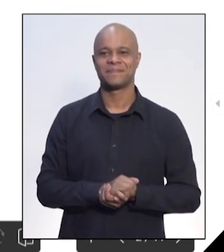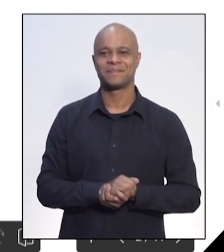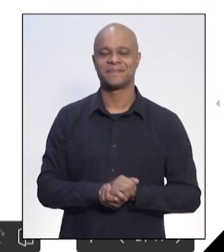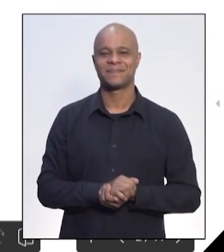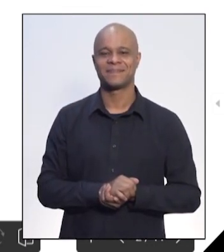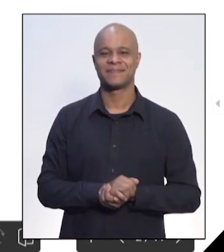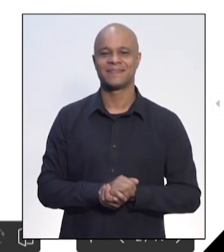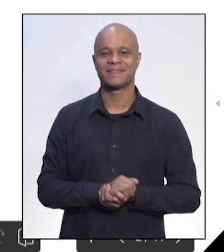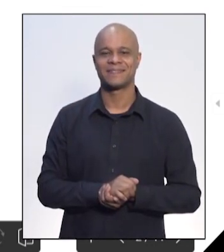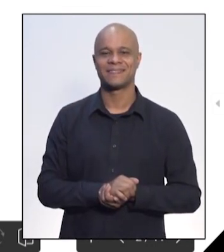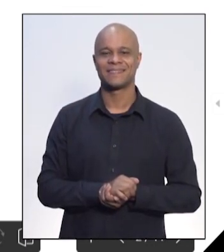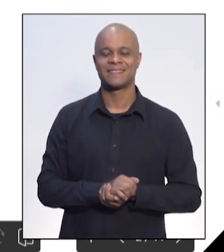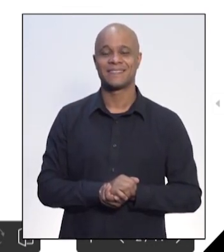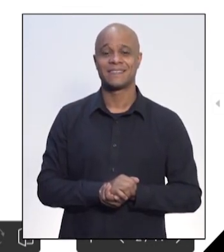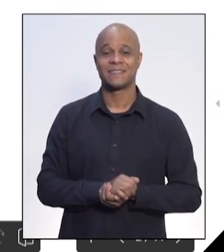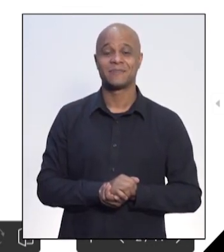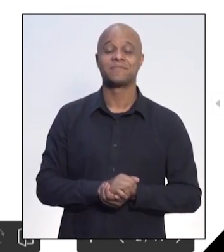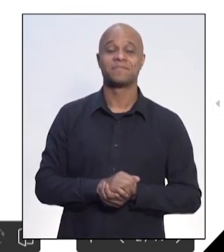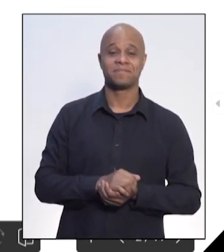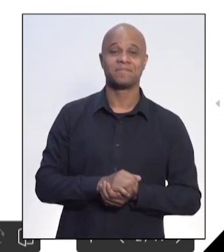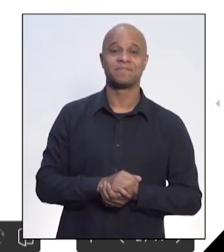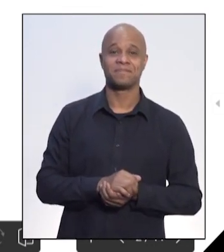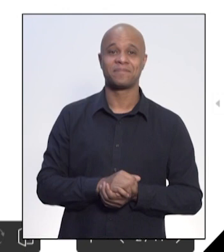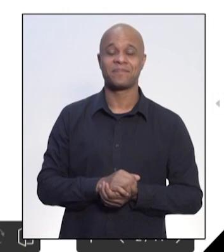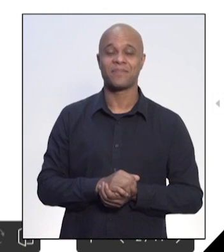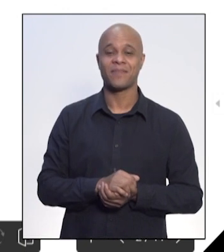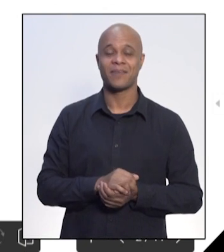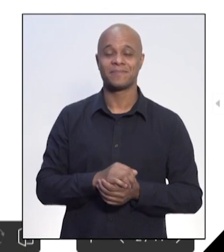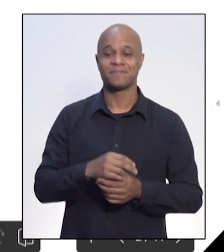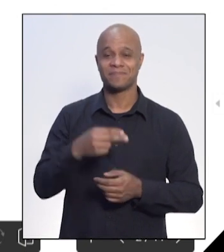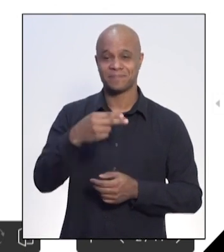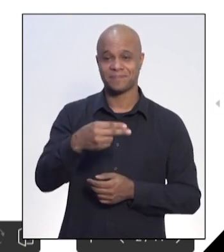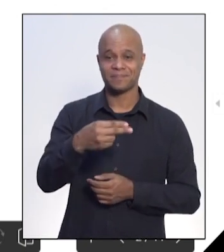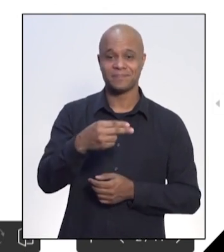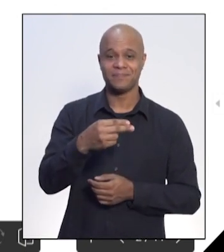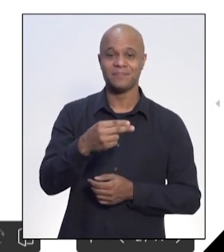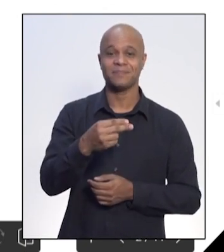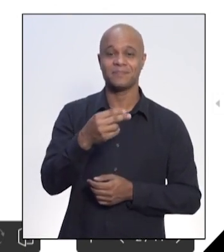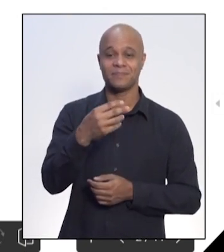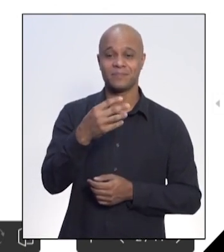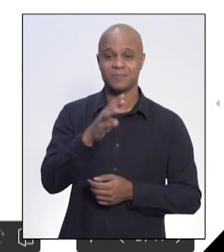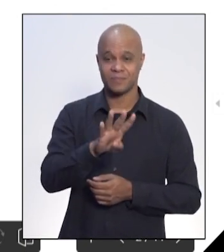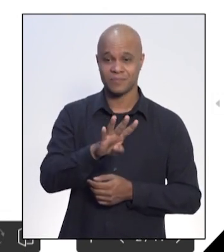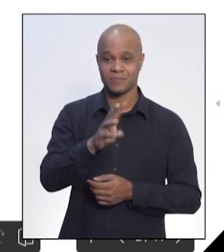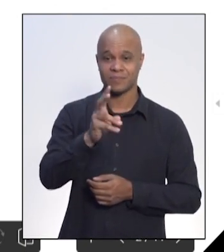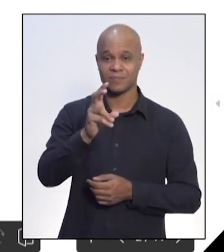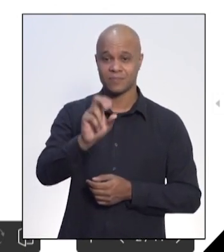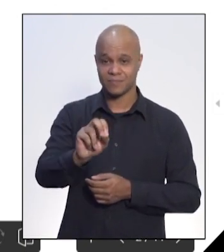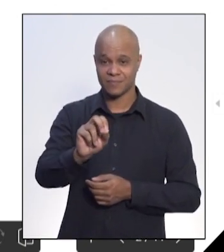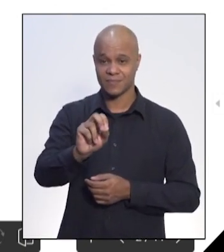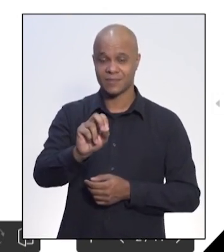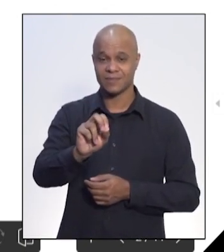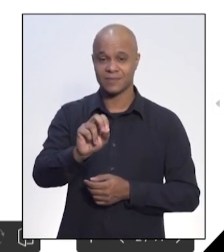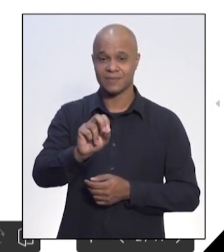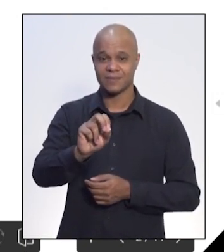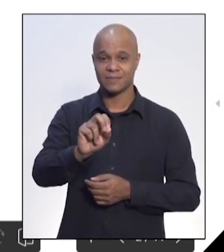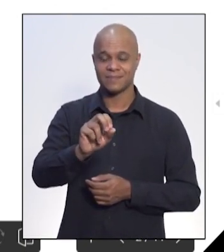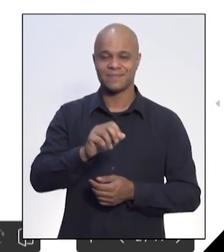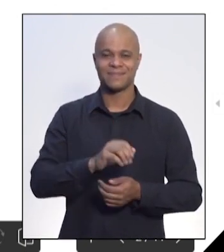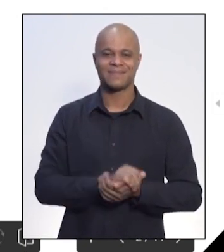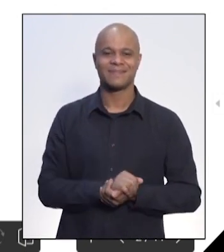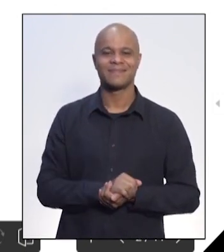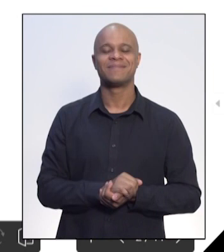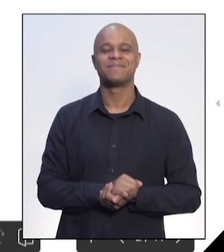cabeça, muito bom. 0 menos 0 deu 0. 0 não dá para tirar, pede emprestado do amigo. O amigo empresta 1, diminui 1. 10 menos